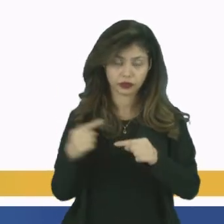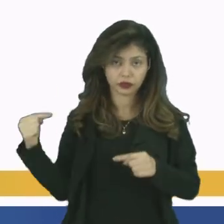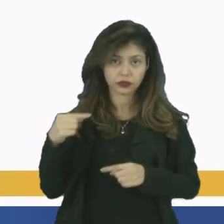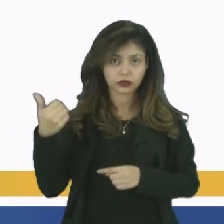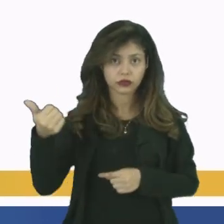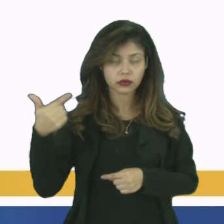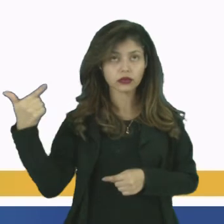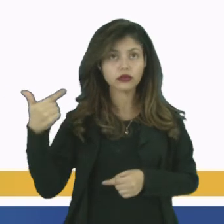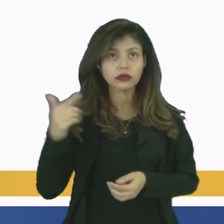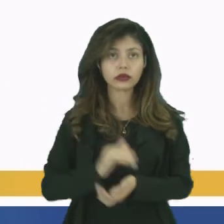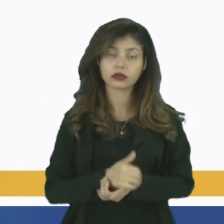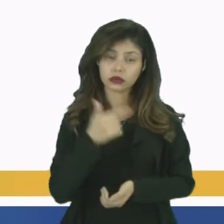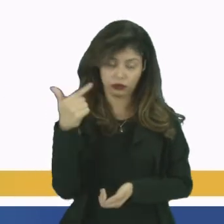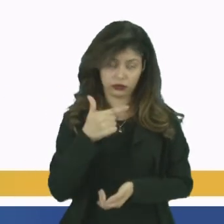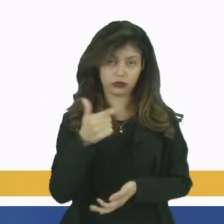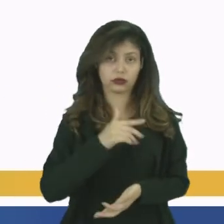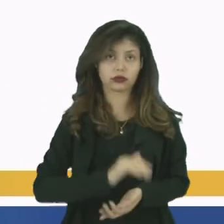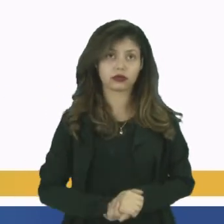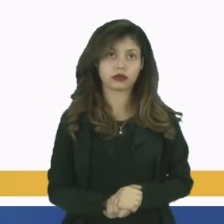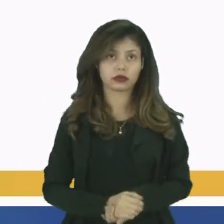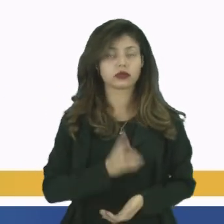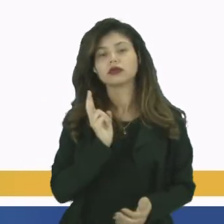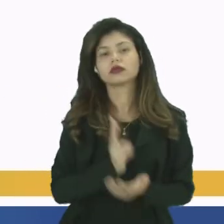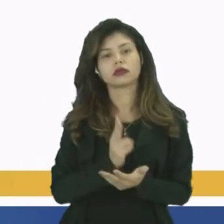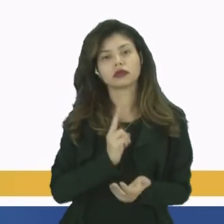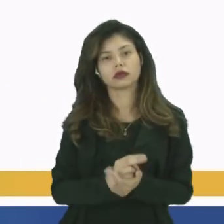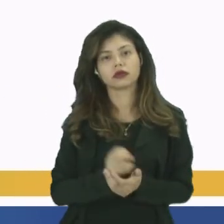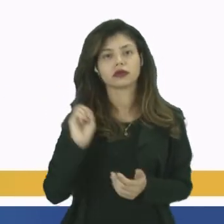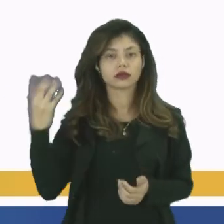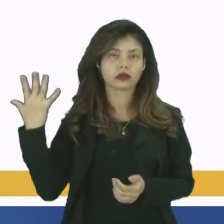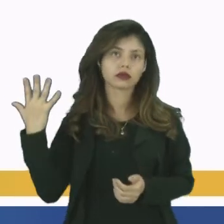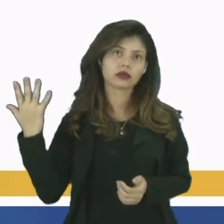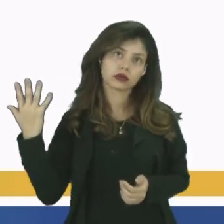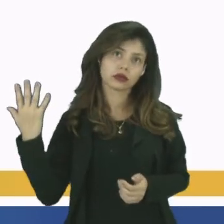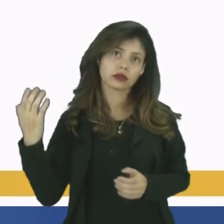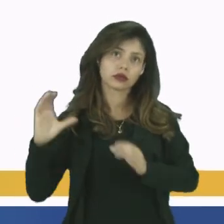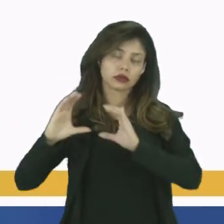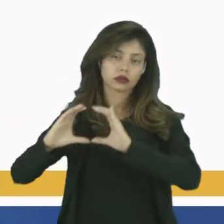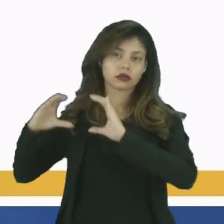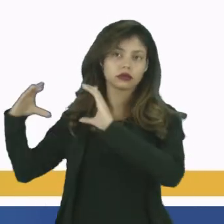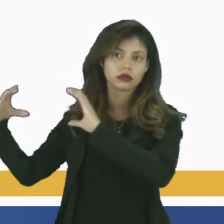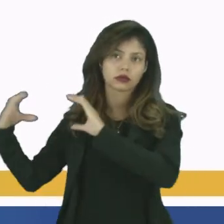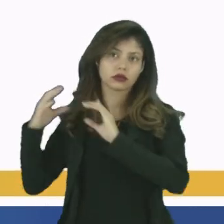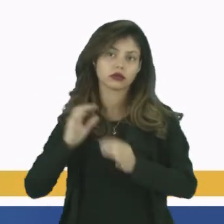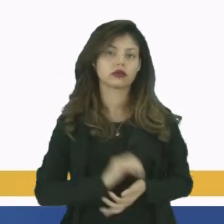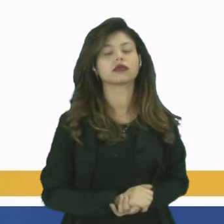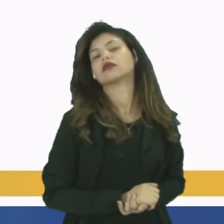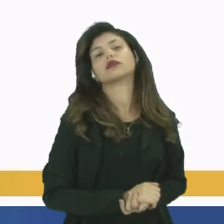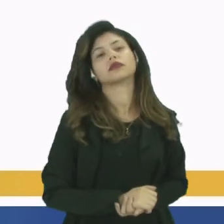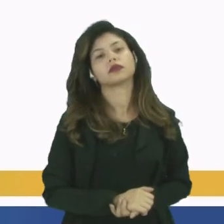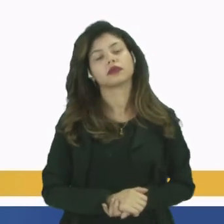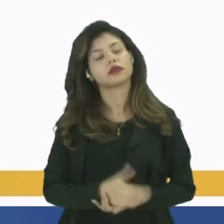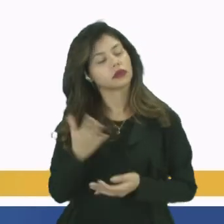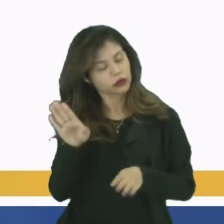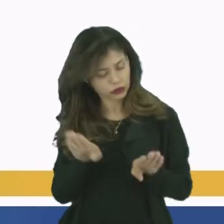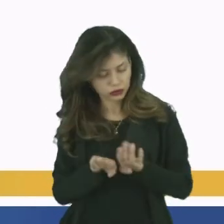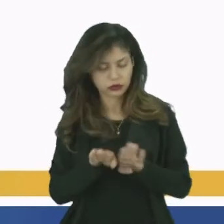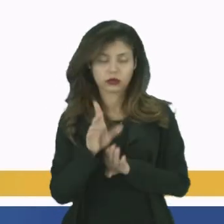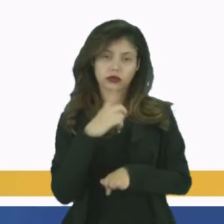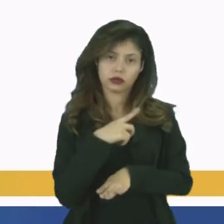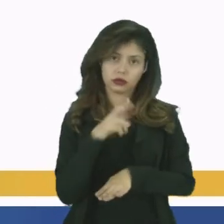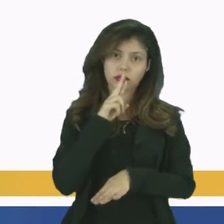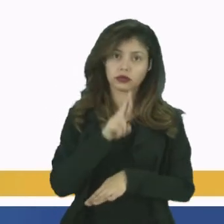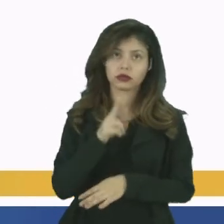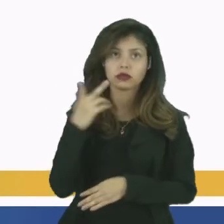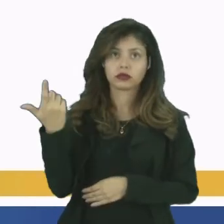Então ficará o resultado 2, e da mesma forma vai acontecer naquele parêntese que tem uma expressão numérica também, e o